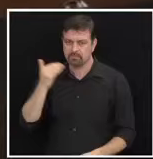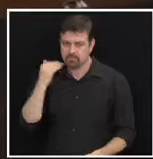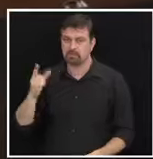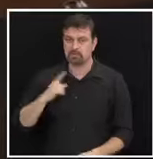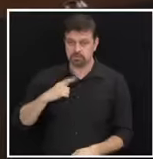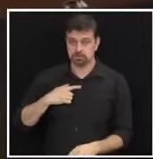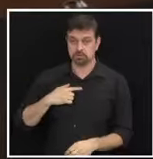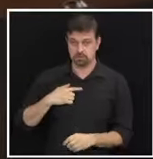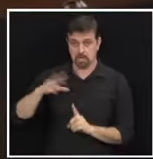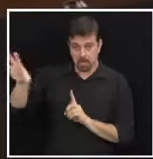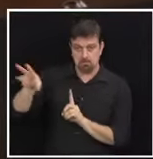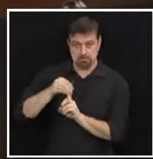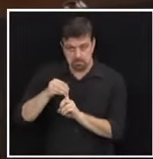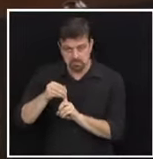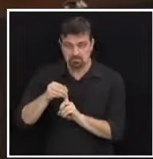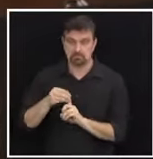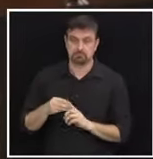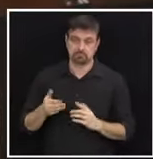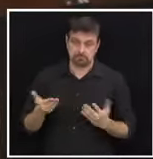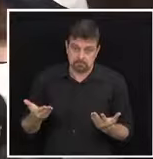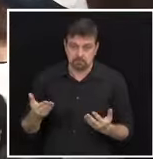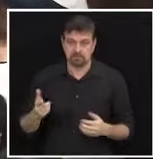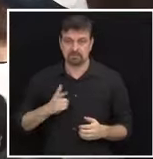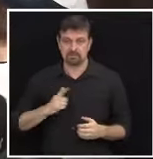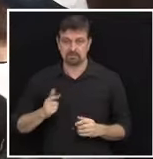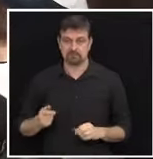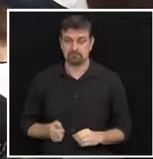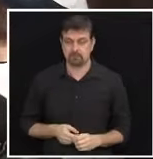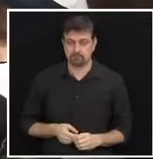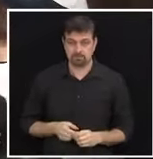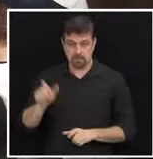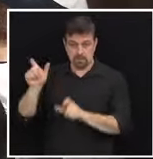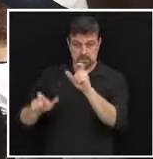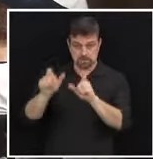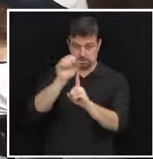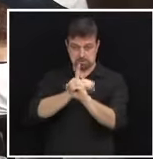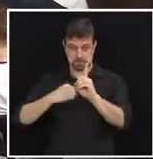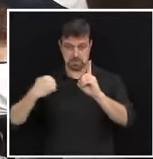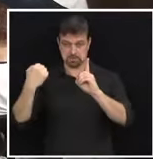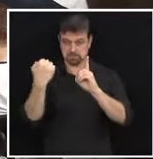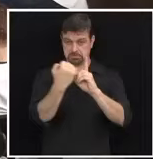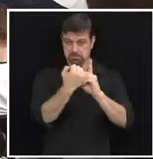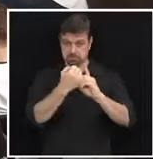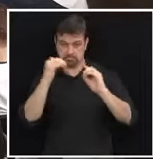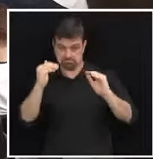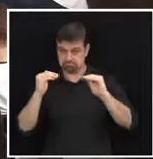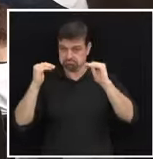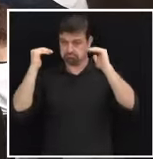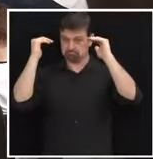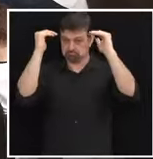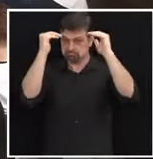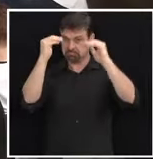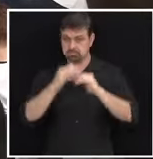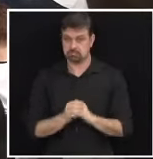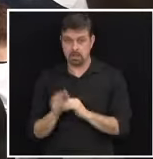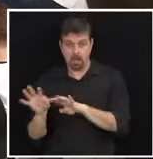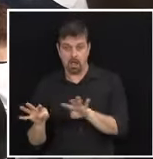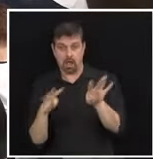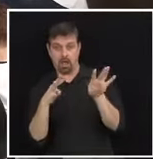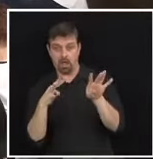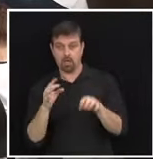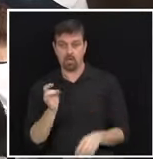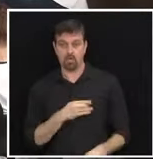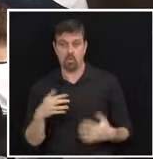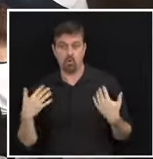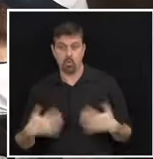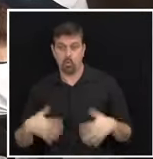por esse vírus. Então, pegou aquela classe alta da sociedade, então aquilo foi um impacto,